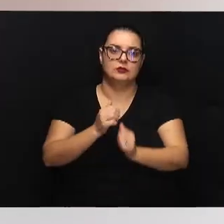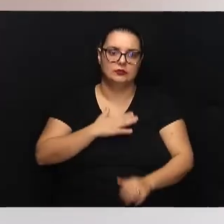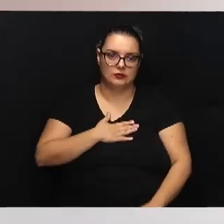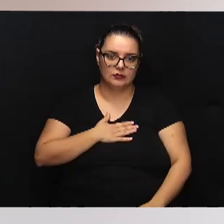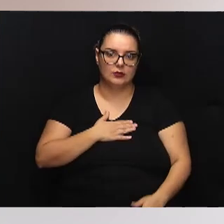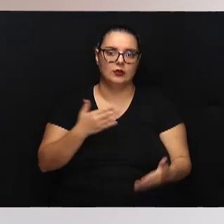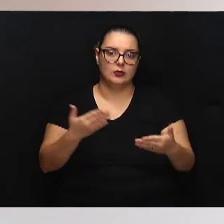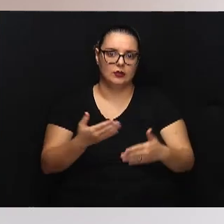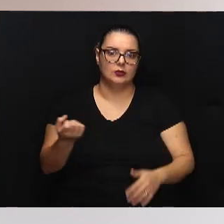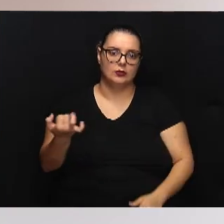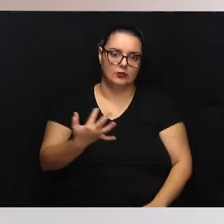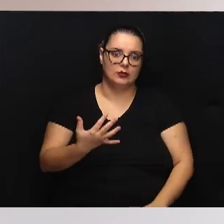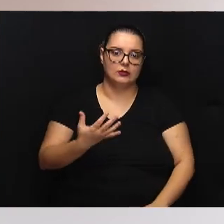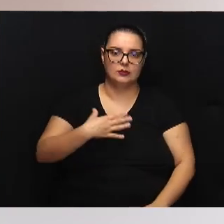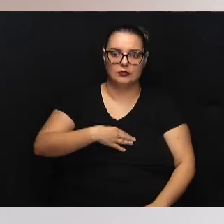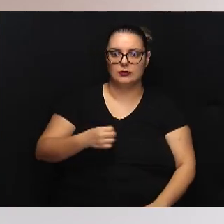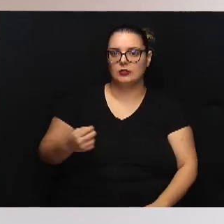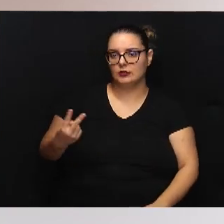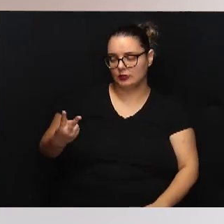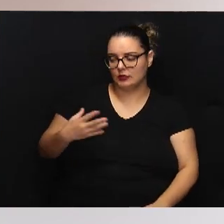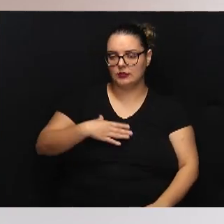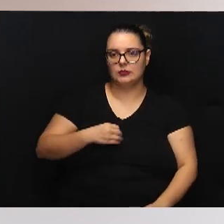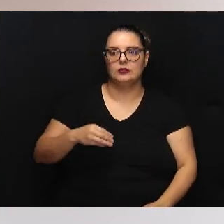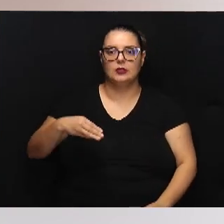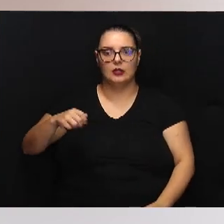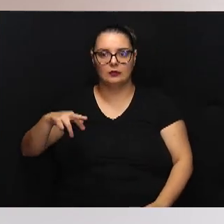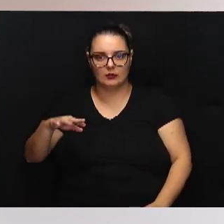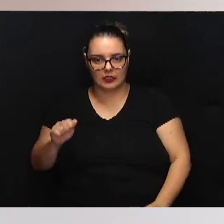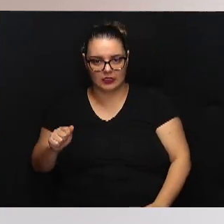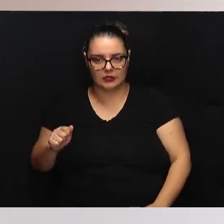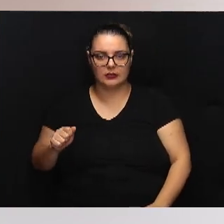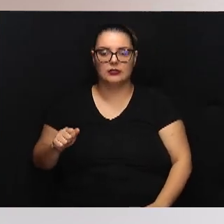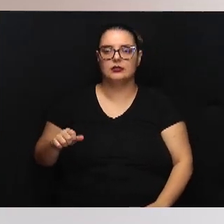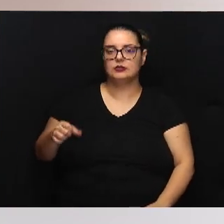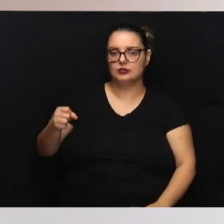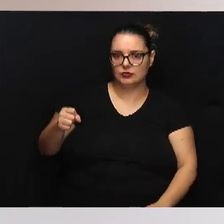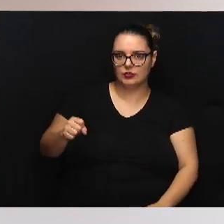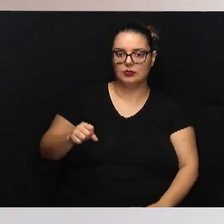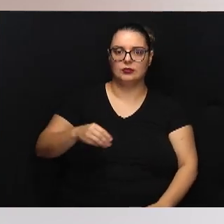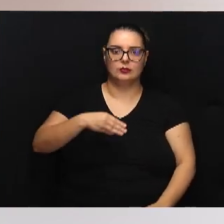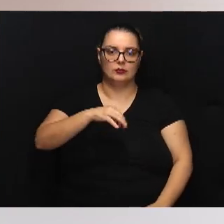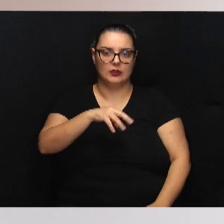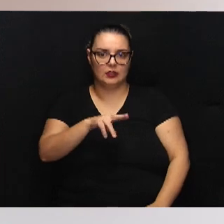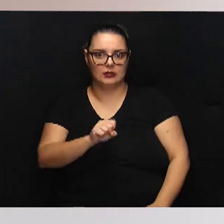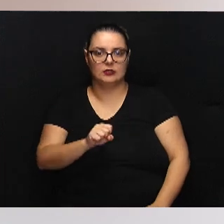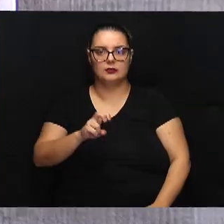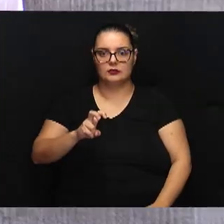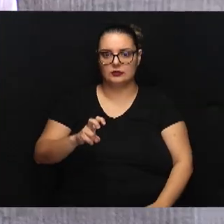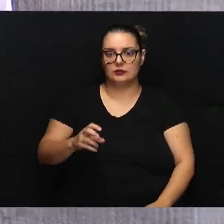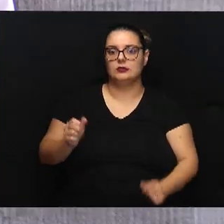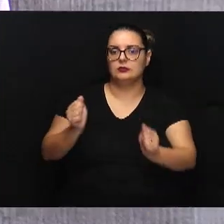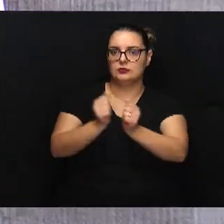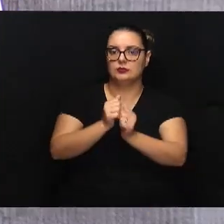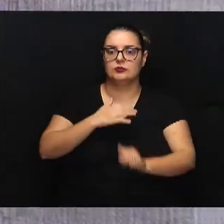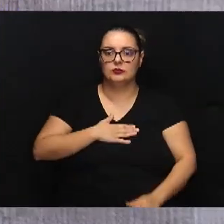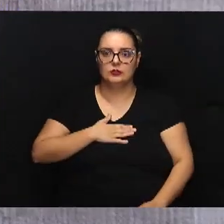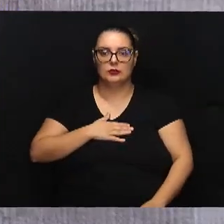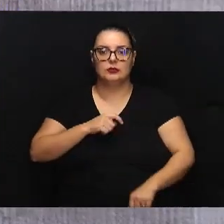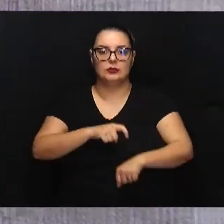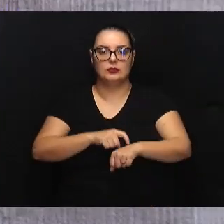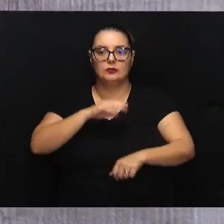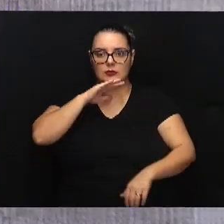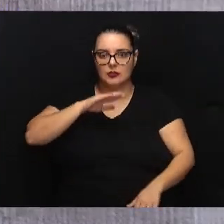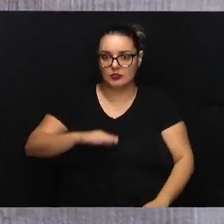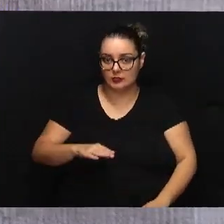2 filhos. Eu tenho a Maria Eduarda, de 8 anos, e o Mateus, de 5. Então, eles ficam comigo no período da tarde. Então, assim, se eu tenho